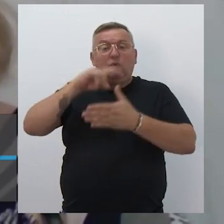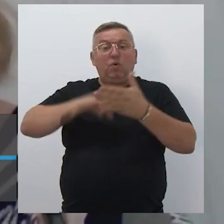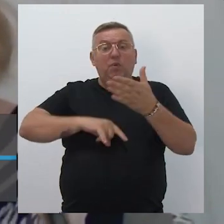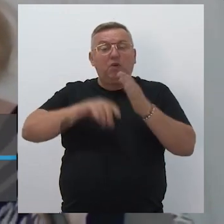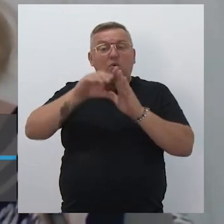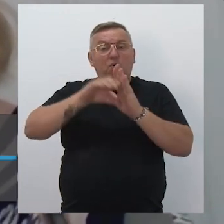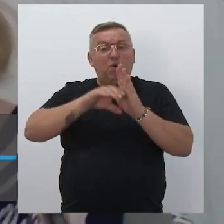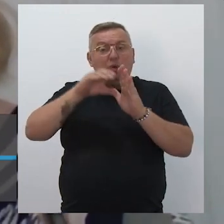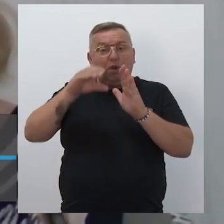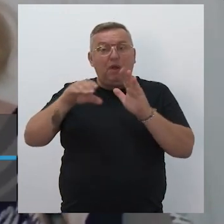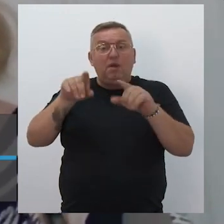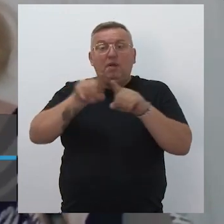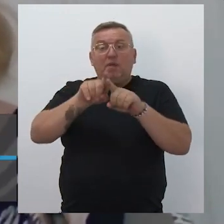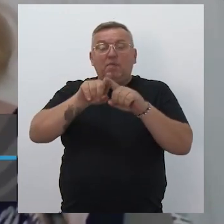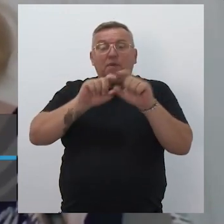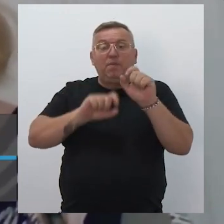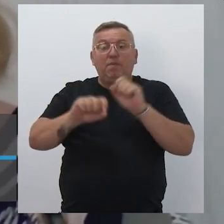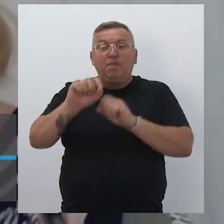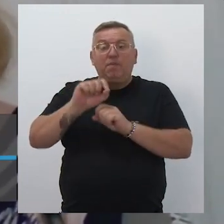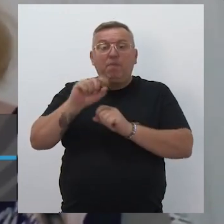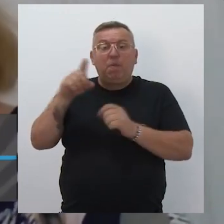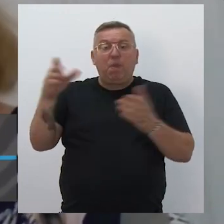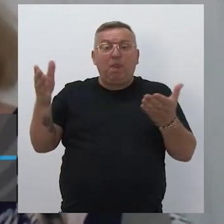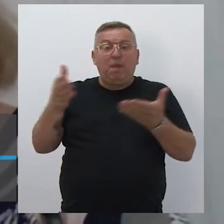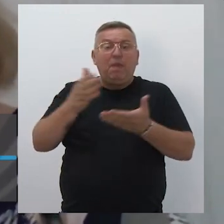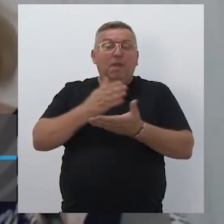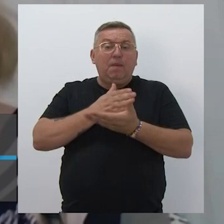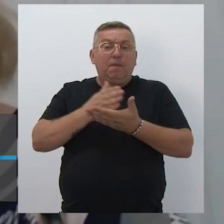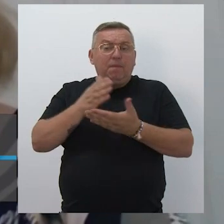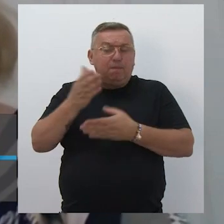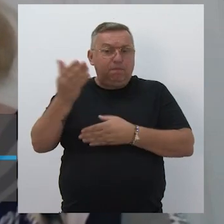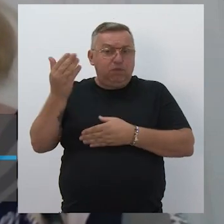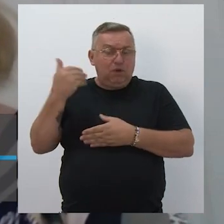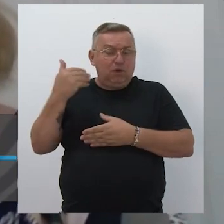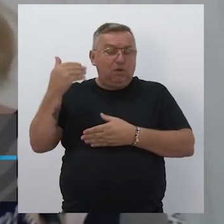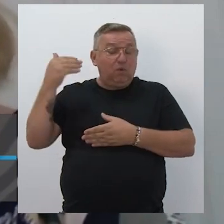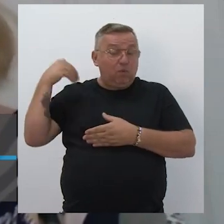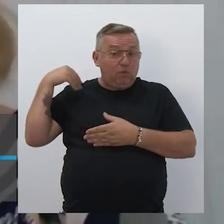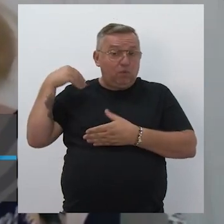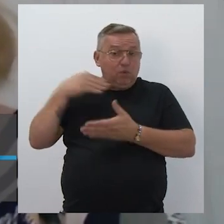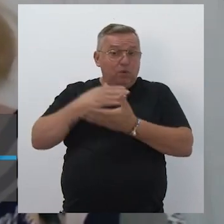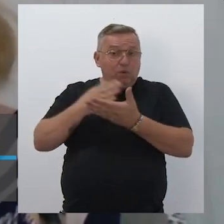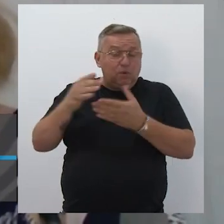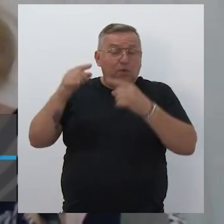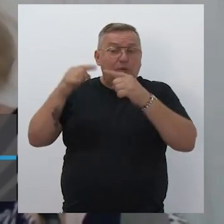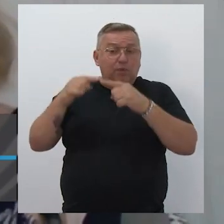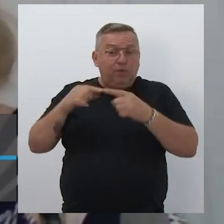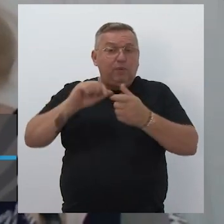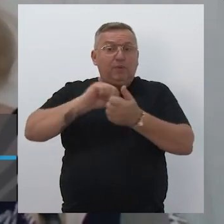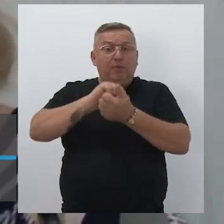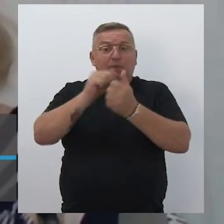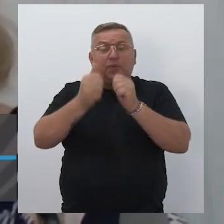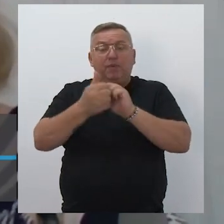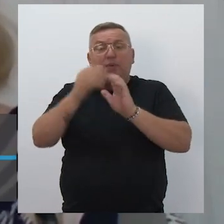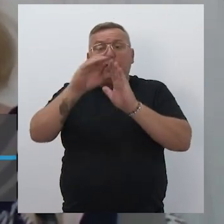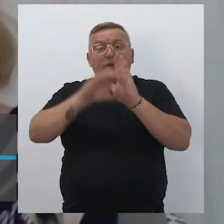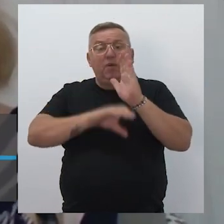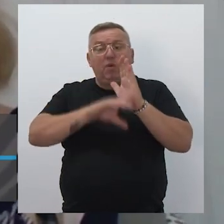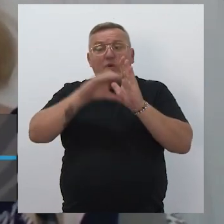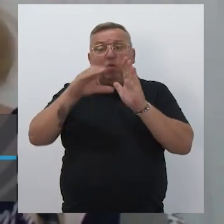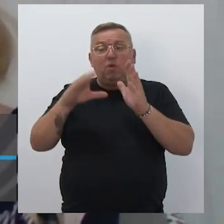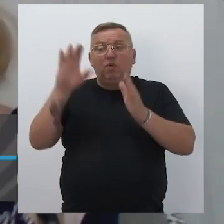curricular, e esse ano, então, desde o ano passado, iniciamos a adequação desse currículo de acordo com